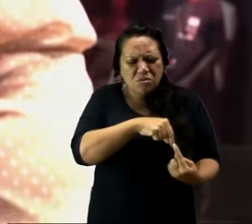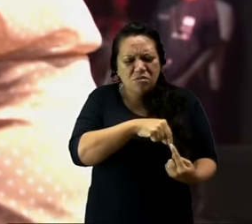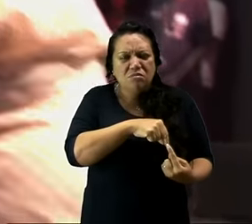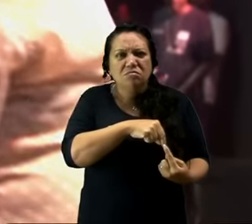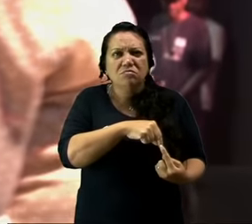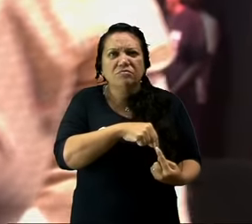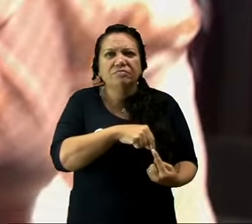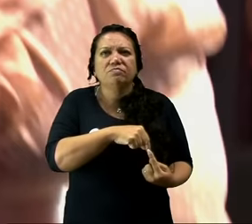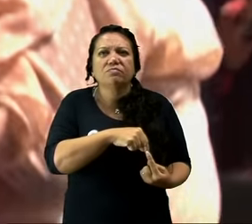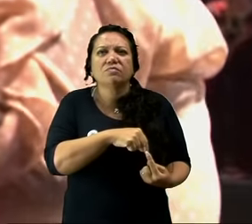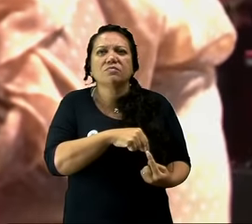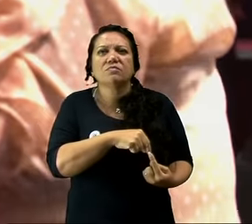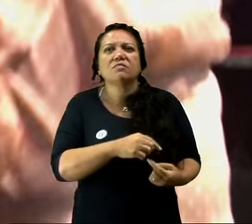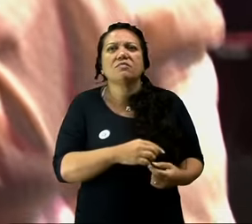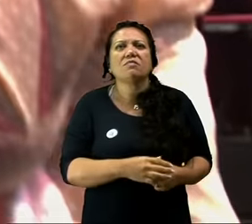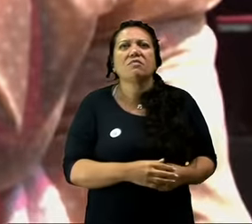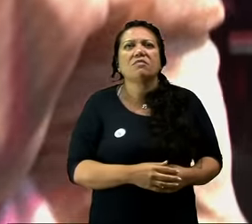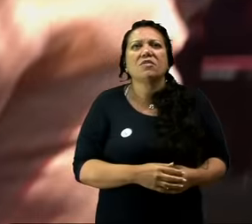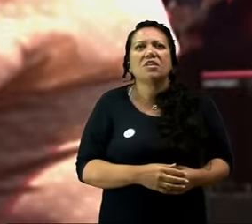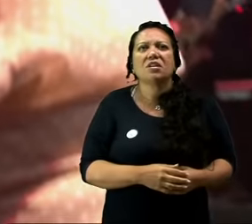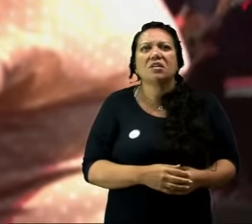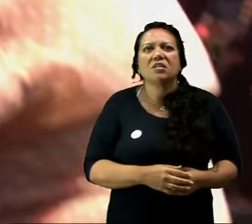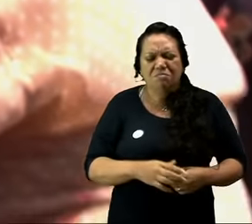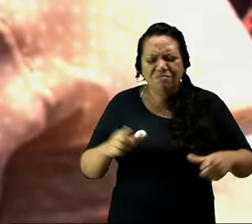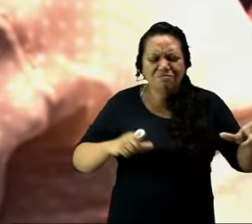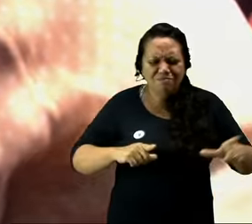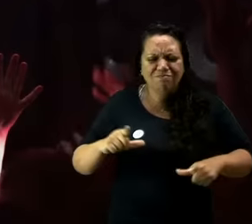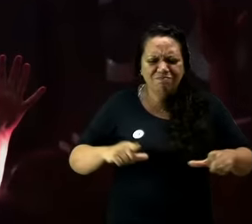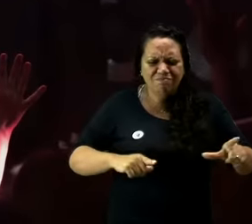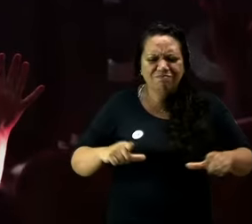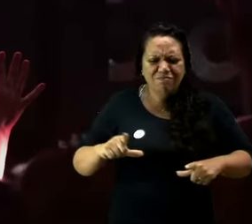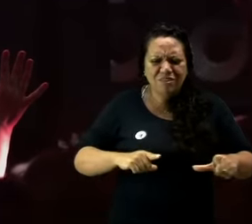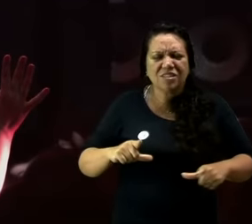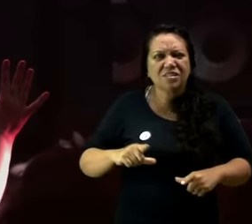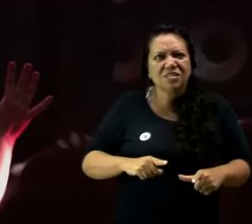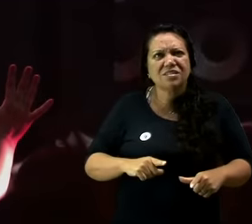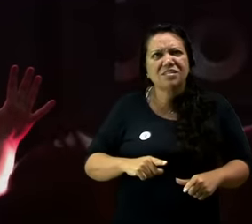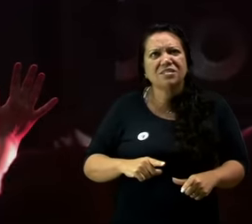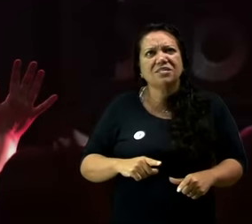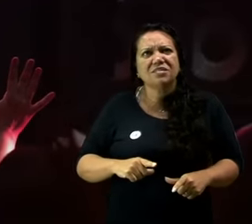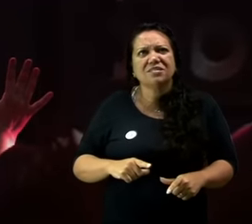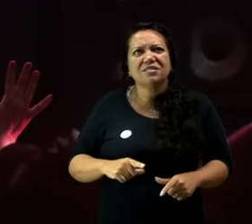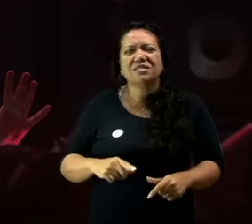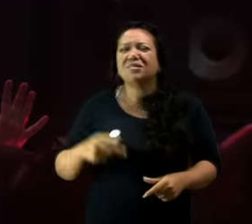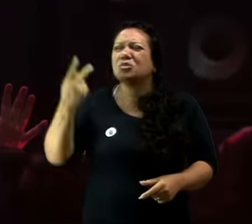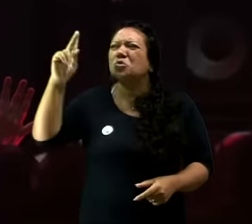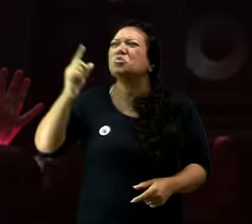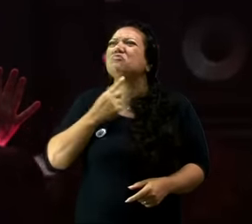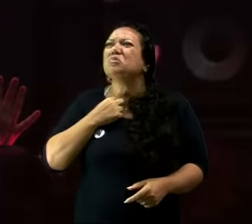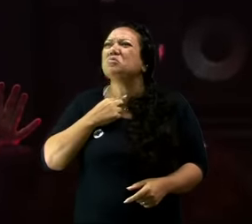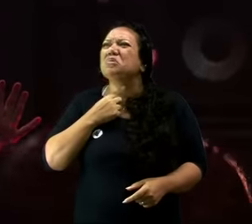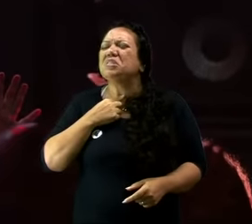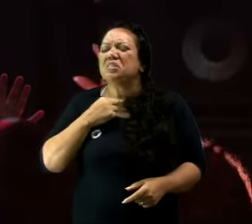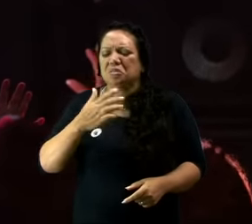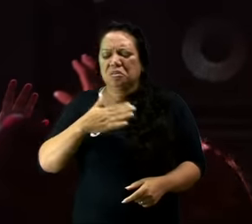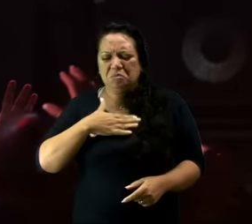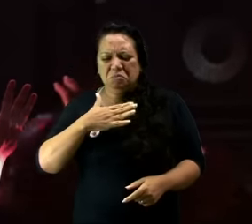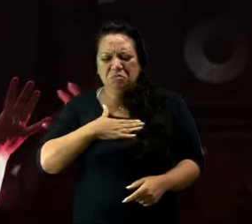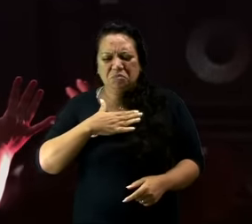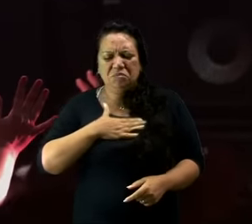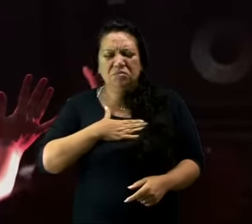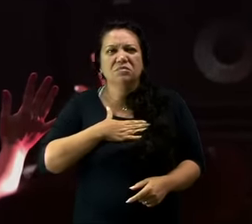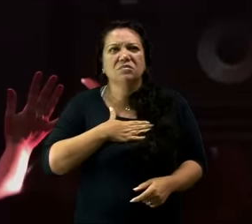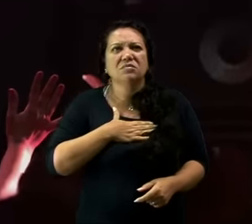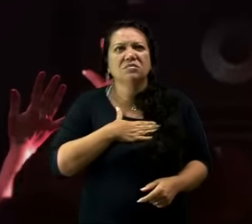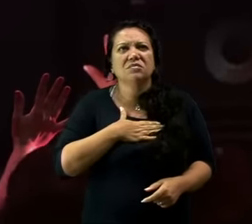Santo, para trabalhar, Espírito Santo, do jeito que tu quiser. Mas viver